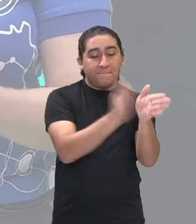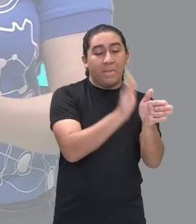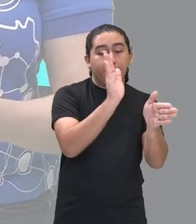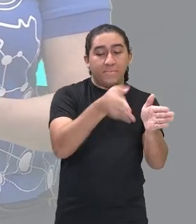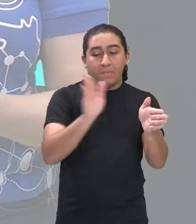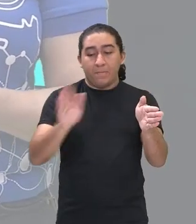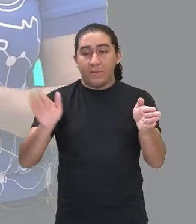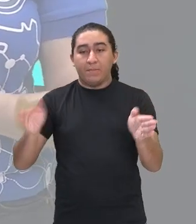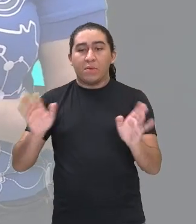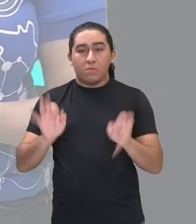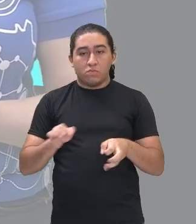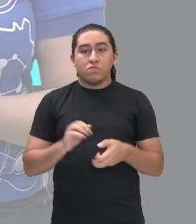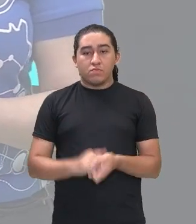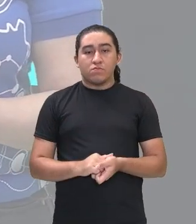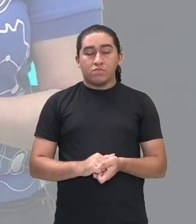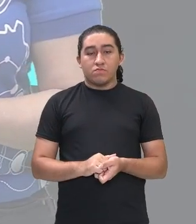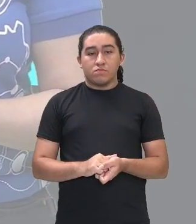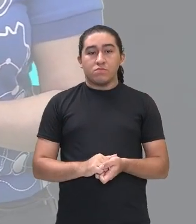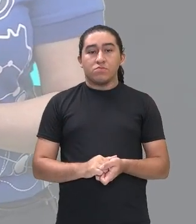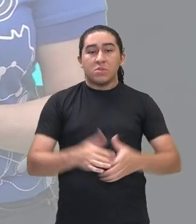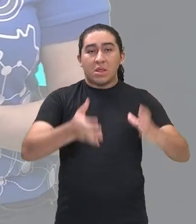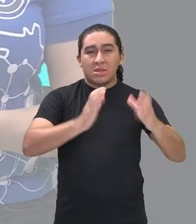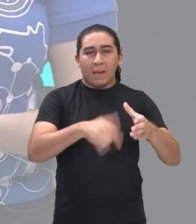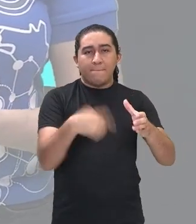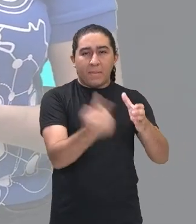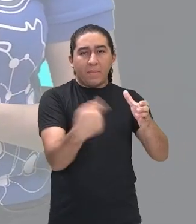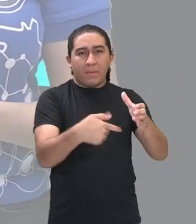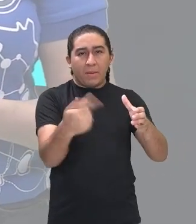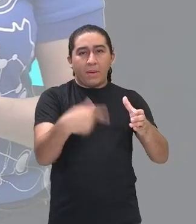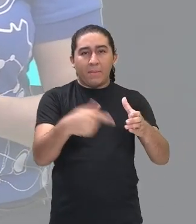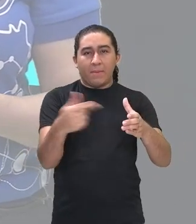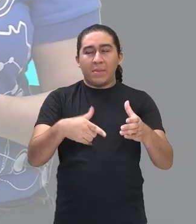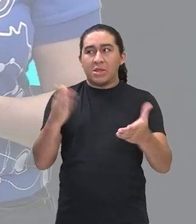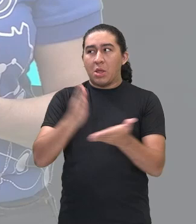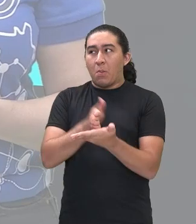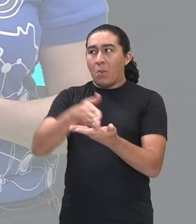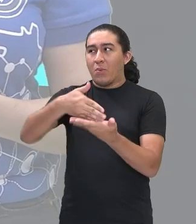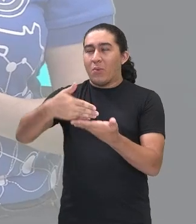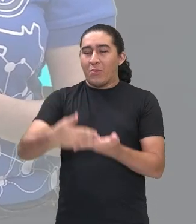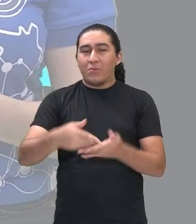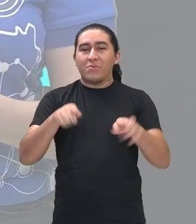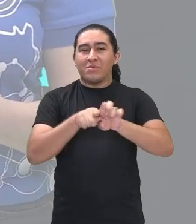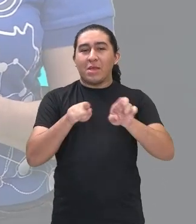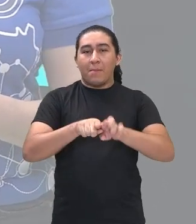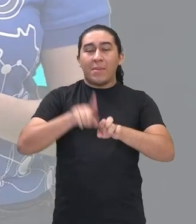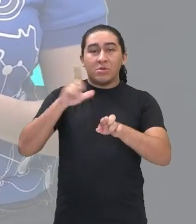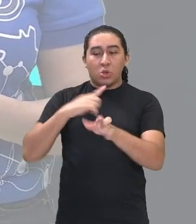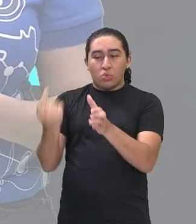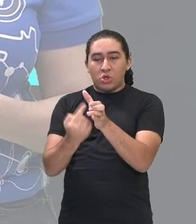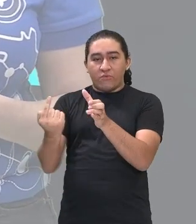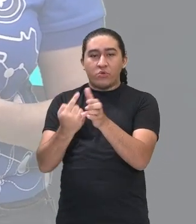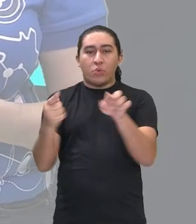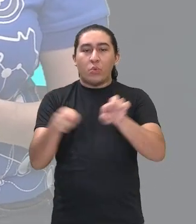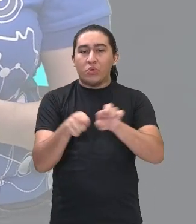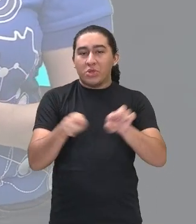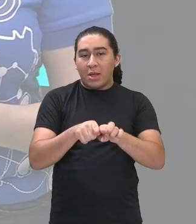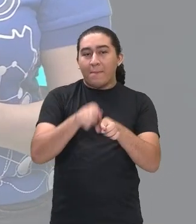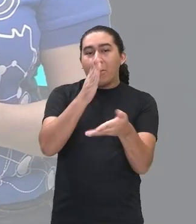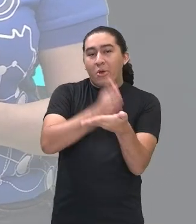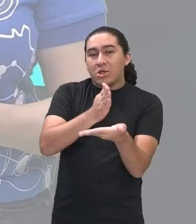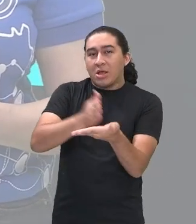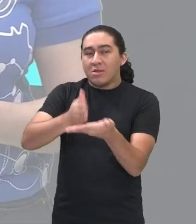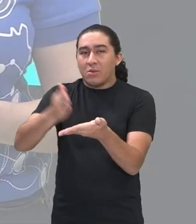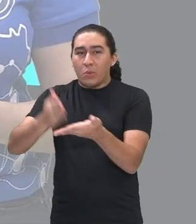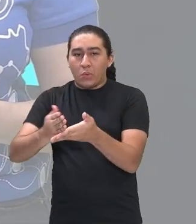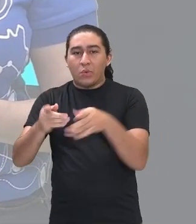né? A batedeira de bolo, vírgula, o liquidificador, vírgula, o cortador de frios e